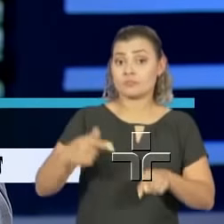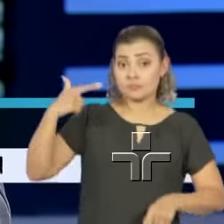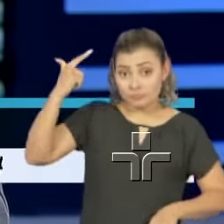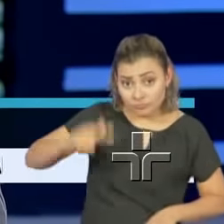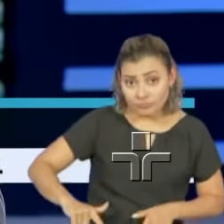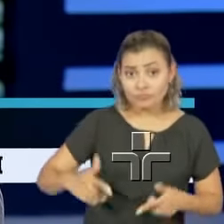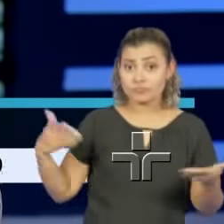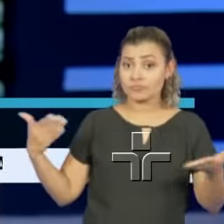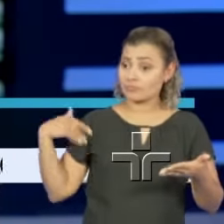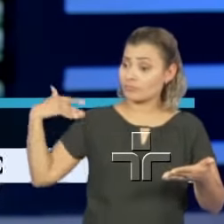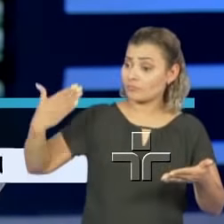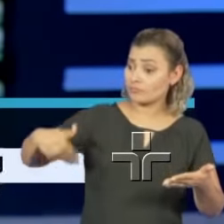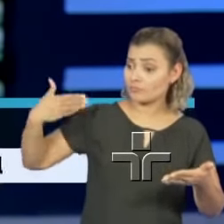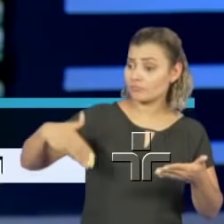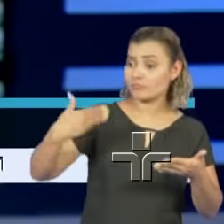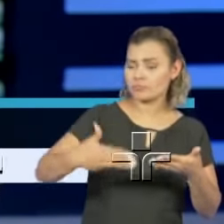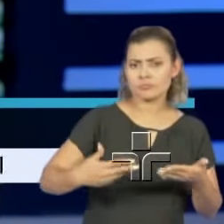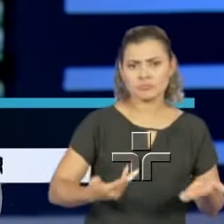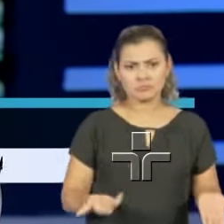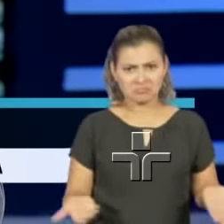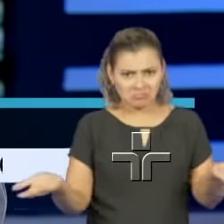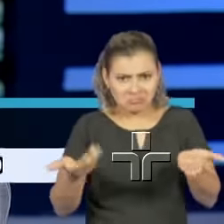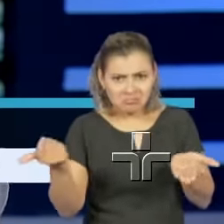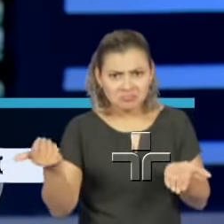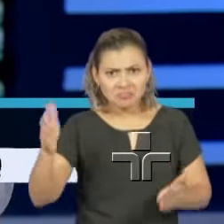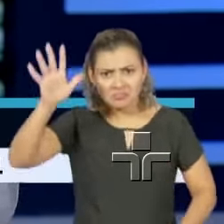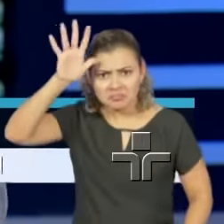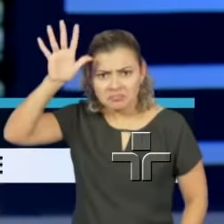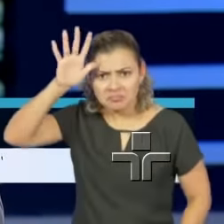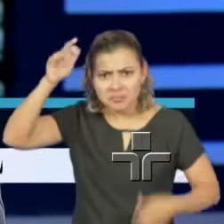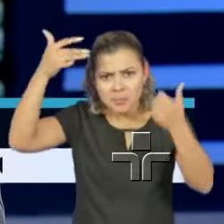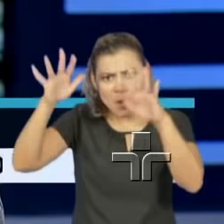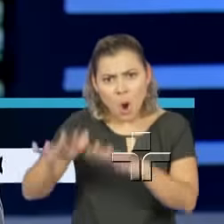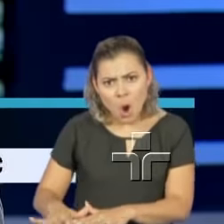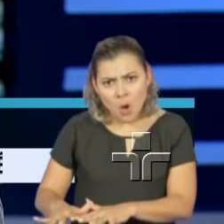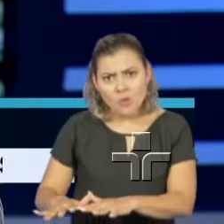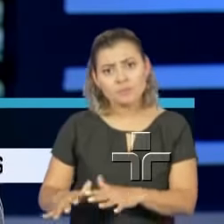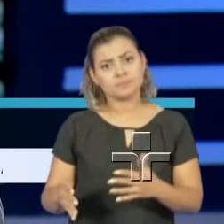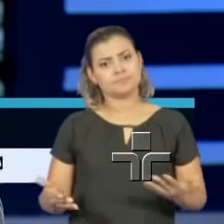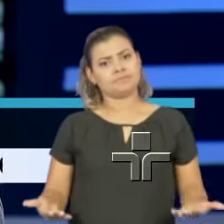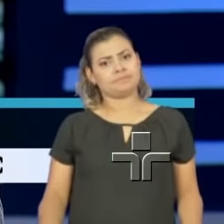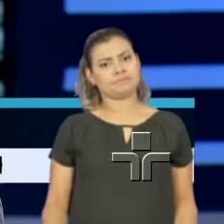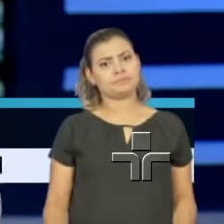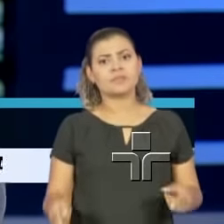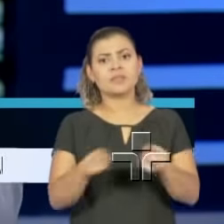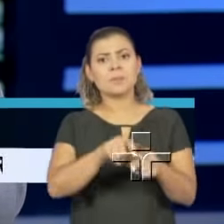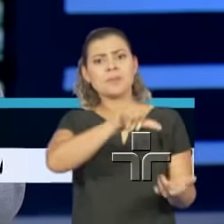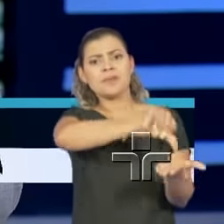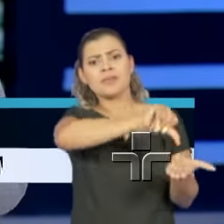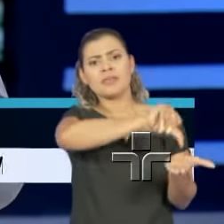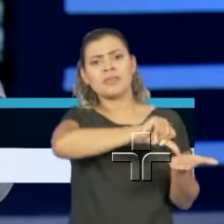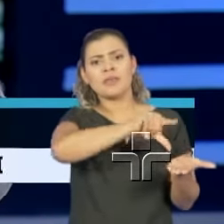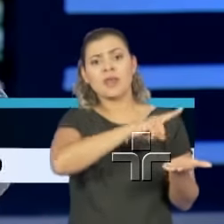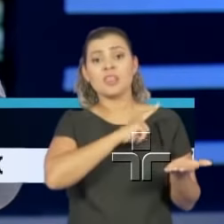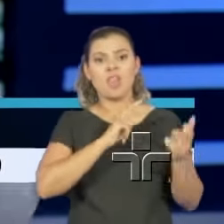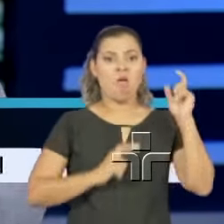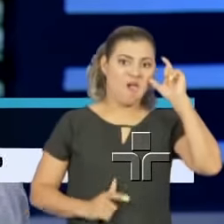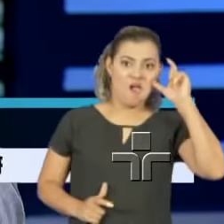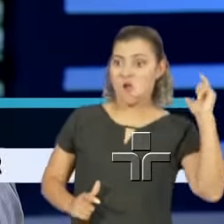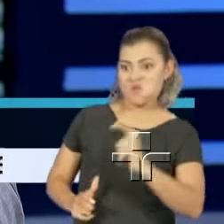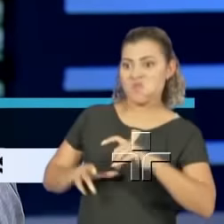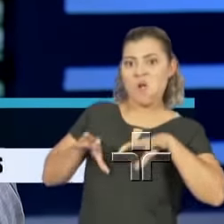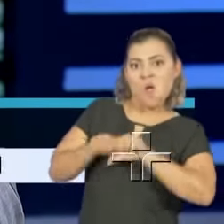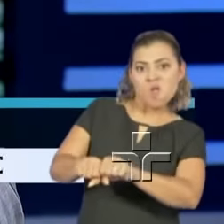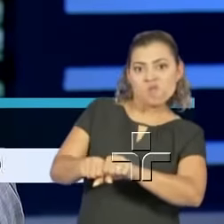novamente. E nós estamos com o Iraque depauperado e com Irã, que teria todo interesse em acabar